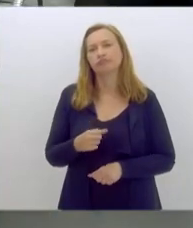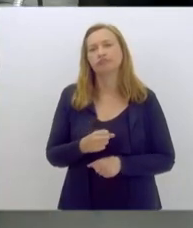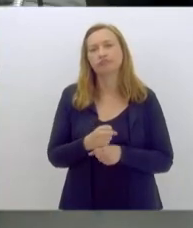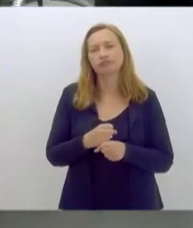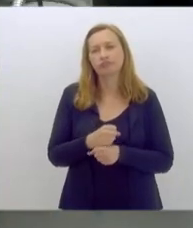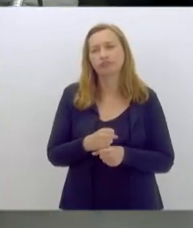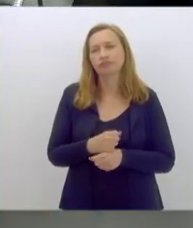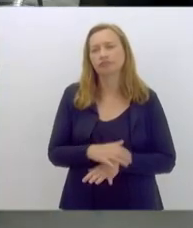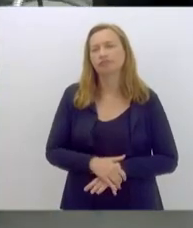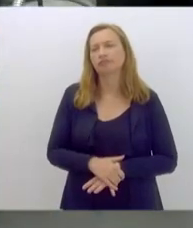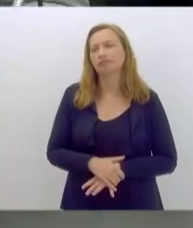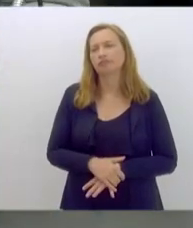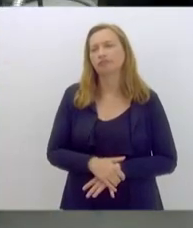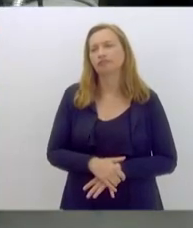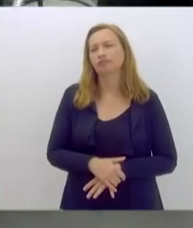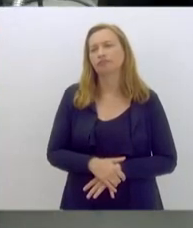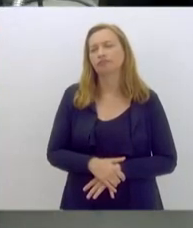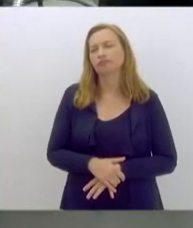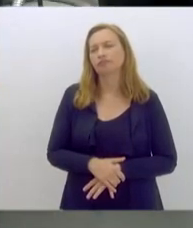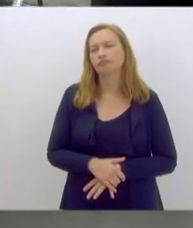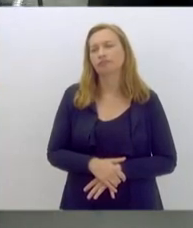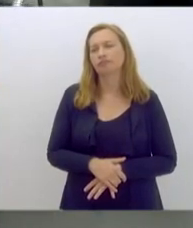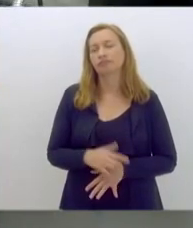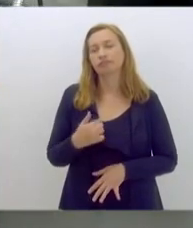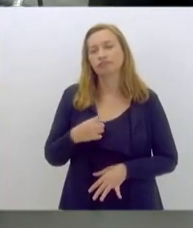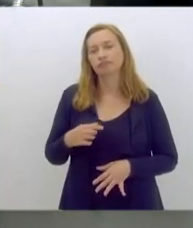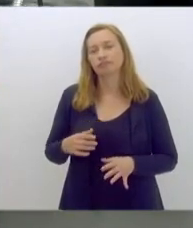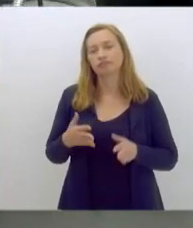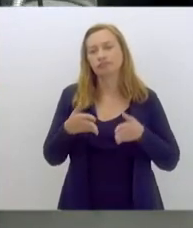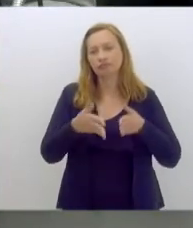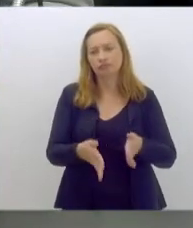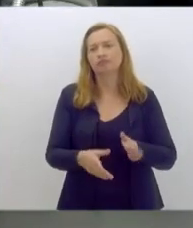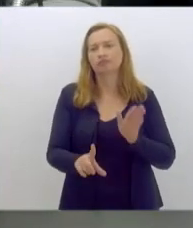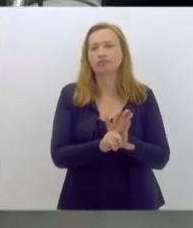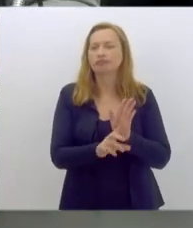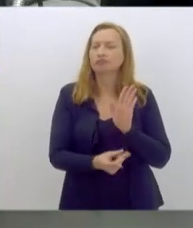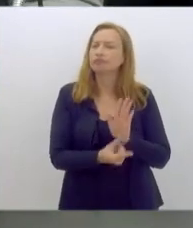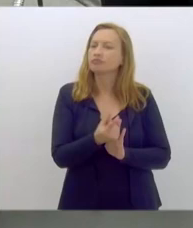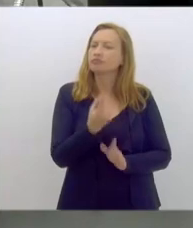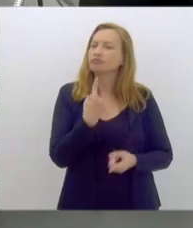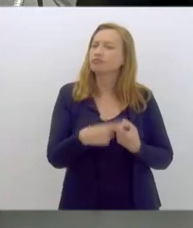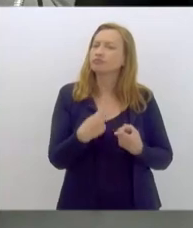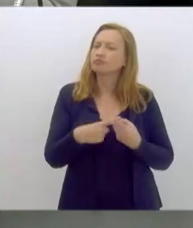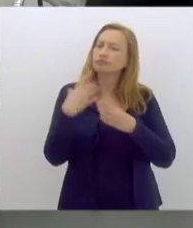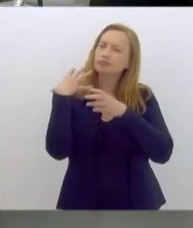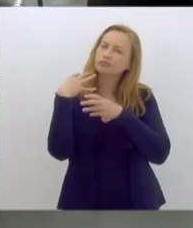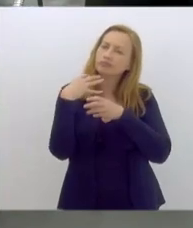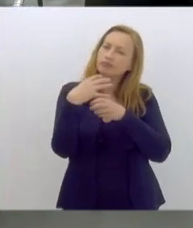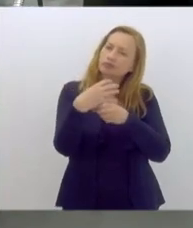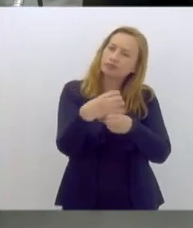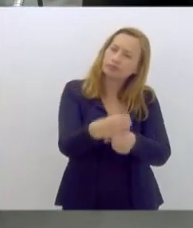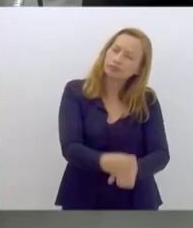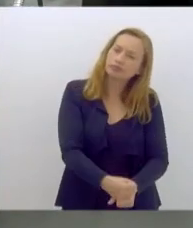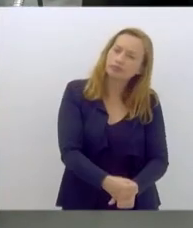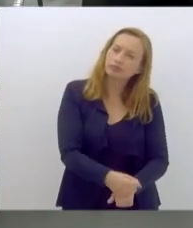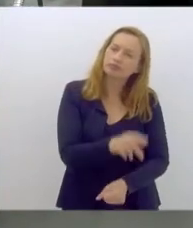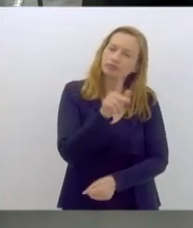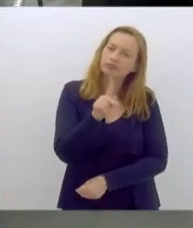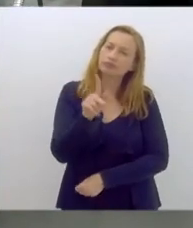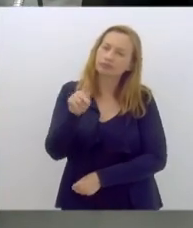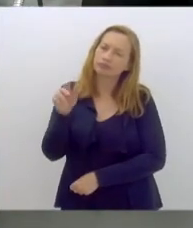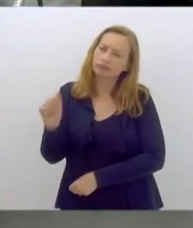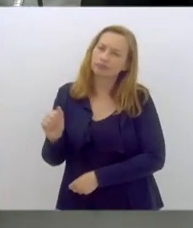e eu também fixando na lua porque a revisão do PPA